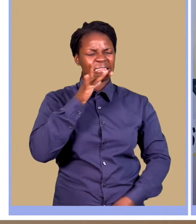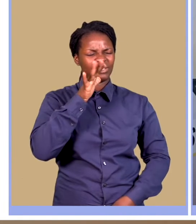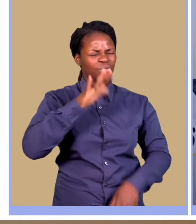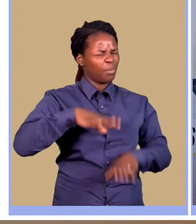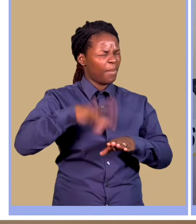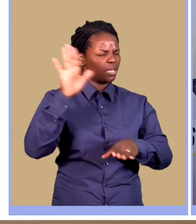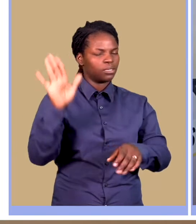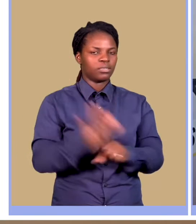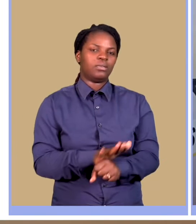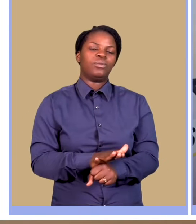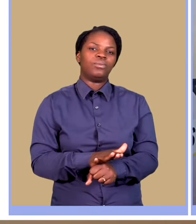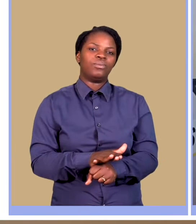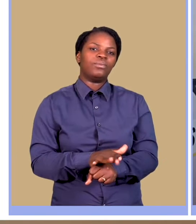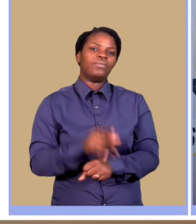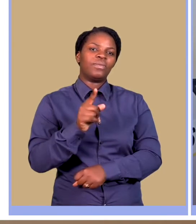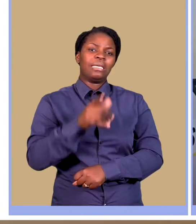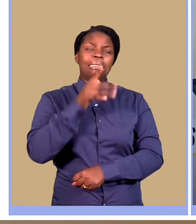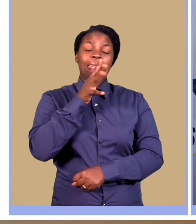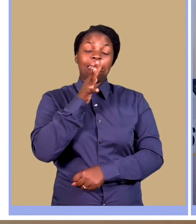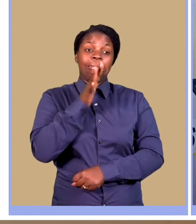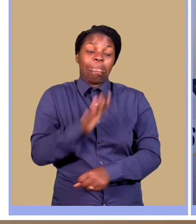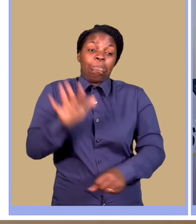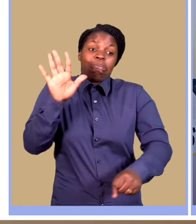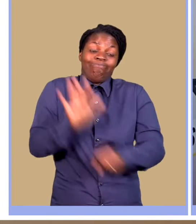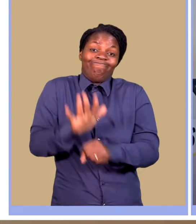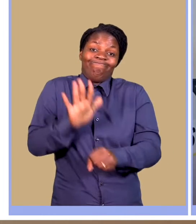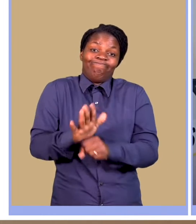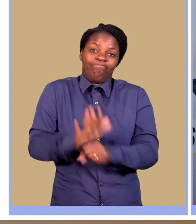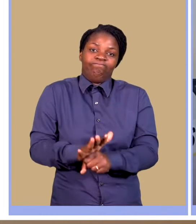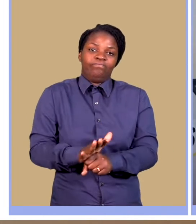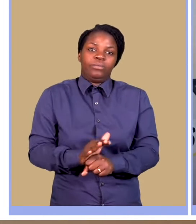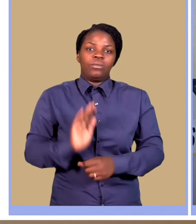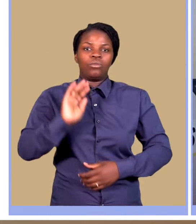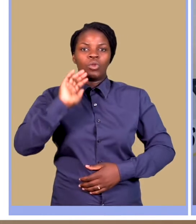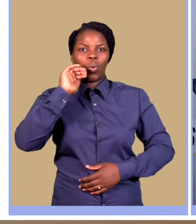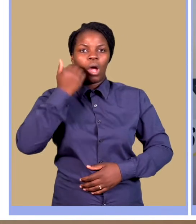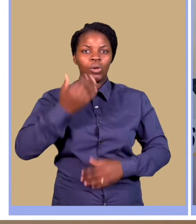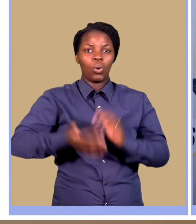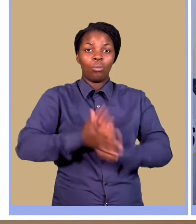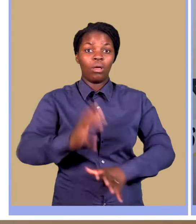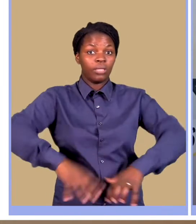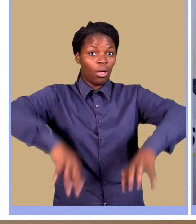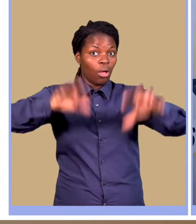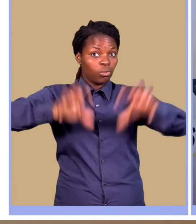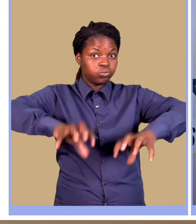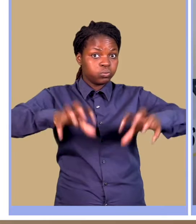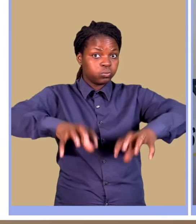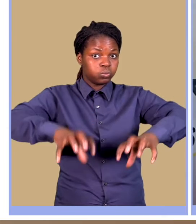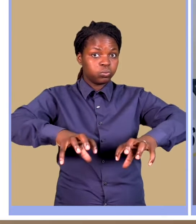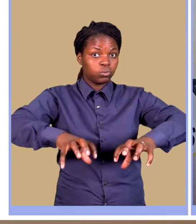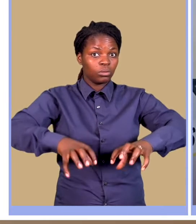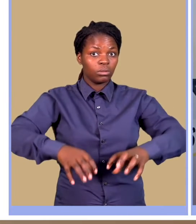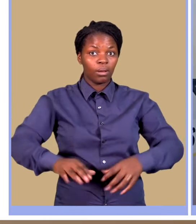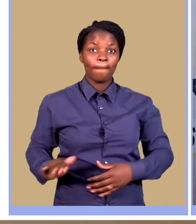se formos a notar, quando chega a época chuvosa, o que acontece? Os nossos bairros são inundados. Mas por que nossos bairros são